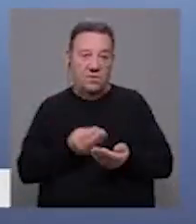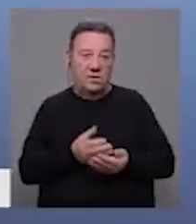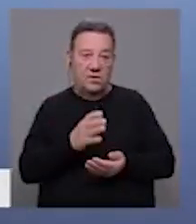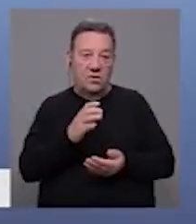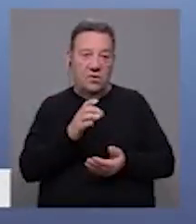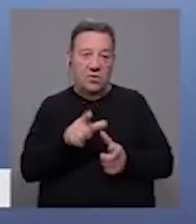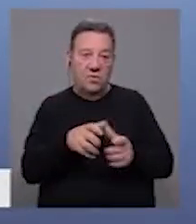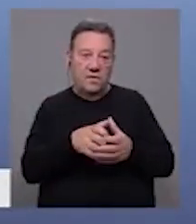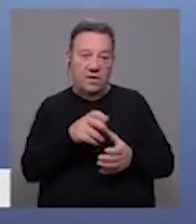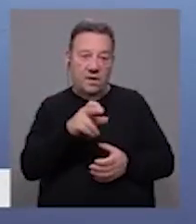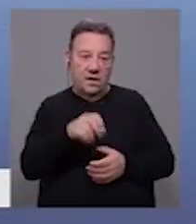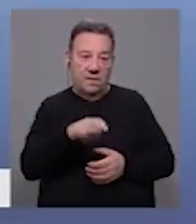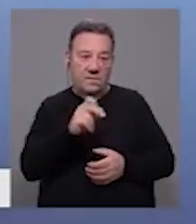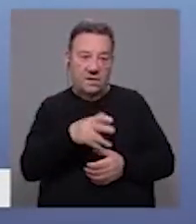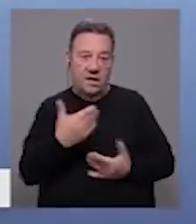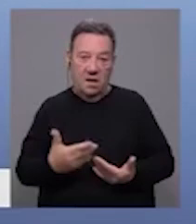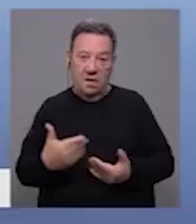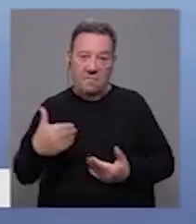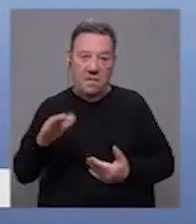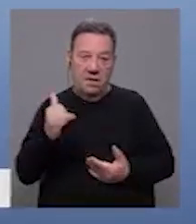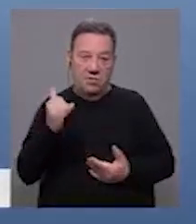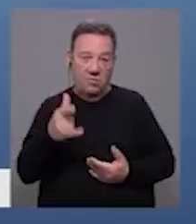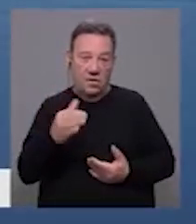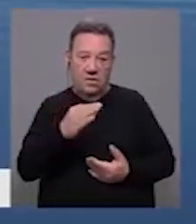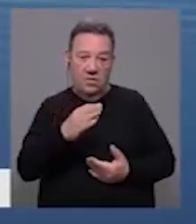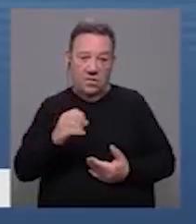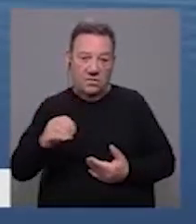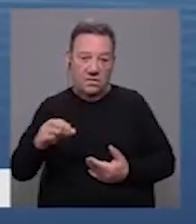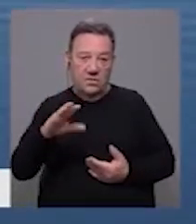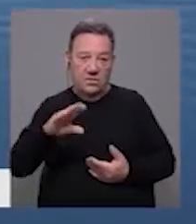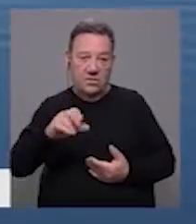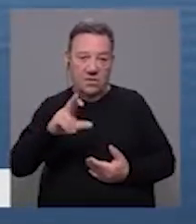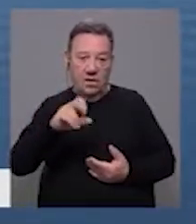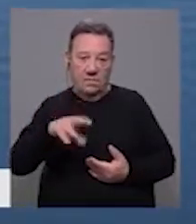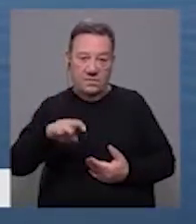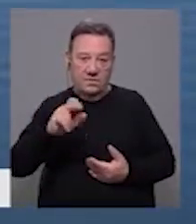Ramsar. Atualmente, existem mais de 2.400 sítios Ramsar